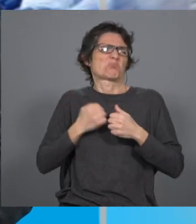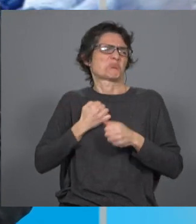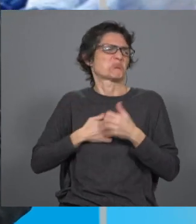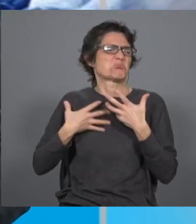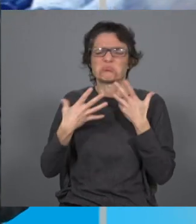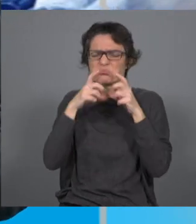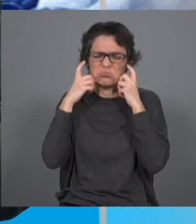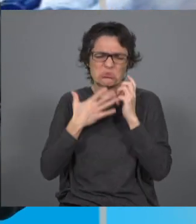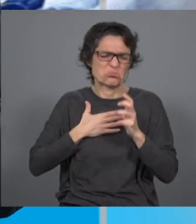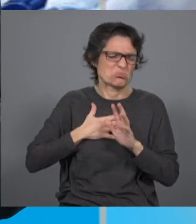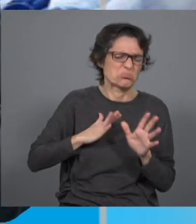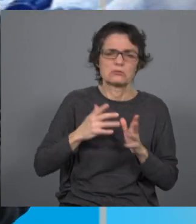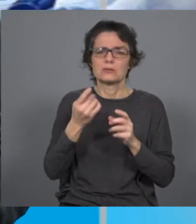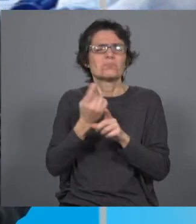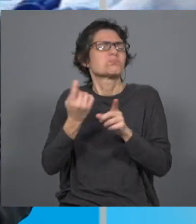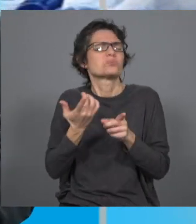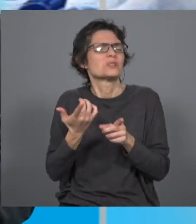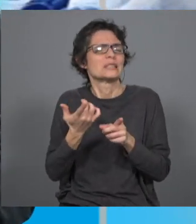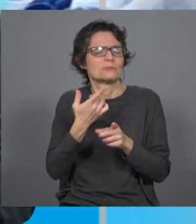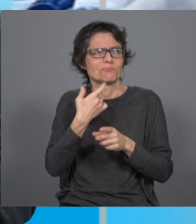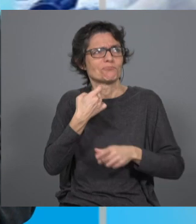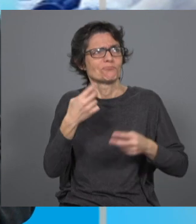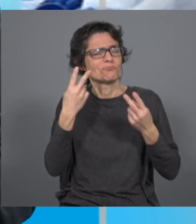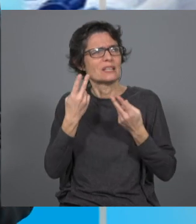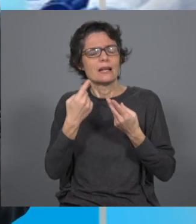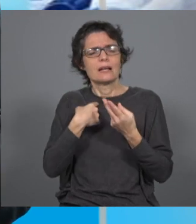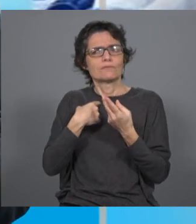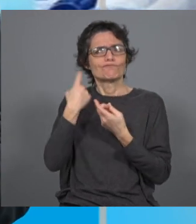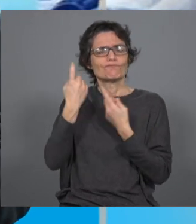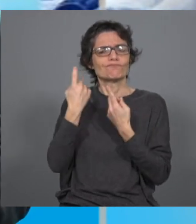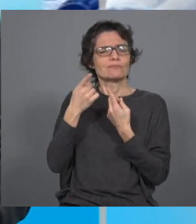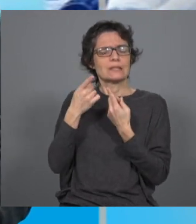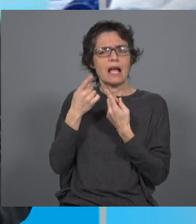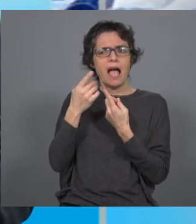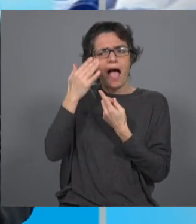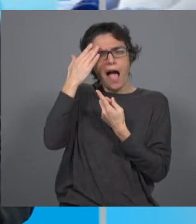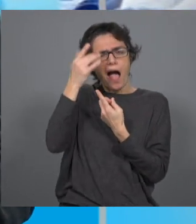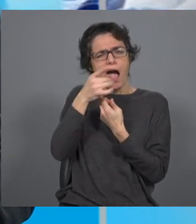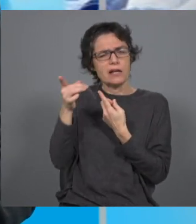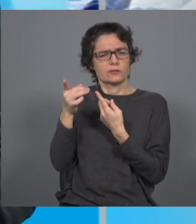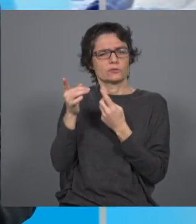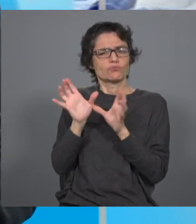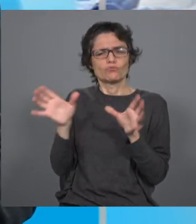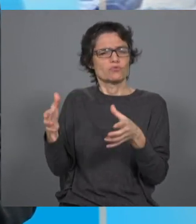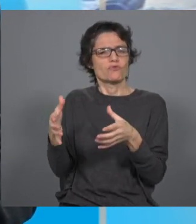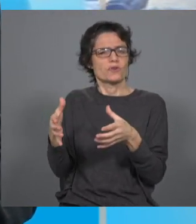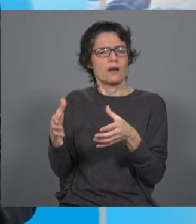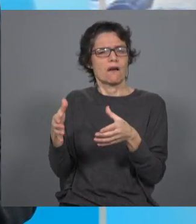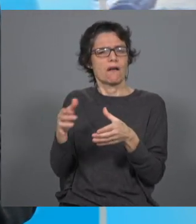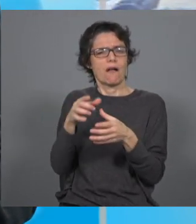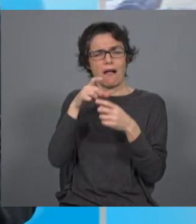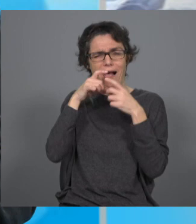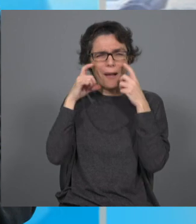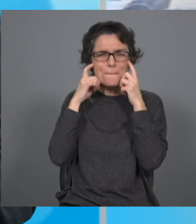Eu vejo aqui talvez umas possibilidades de explicação. Acho que a máscara, na medida em que